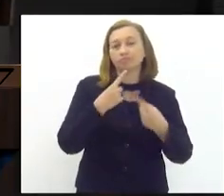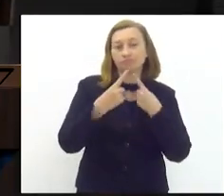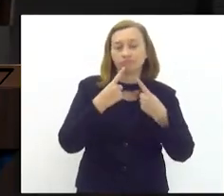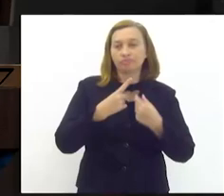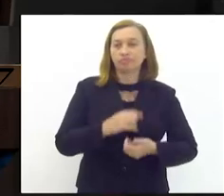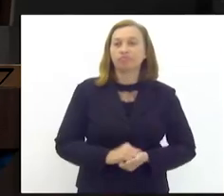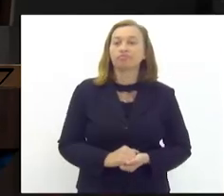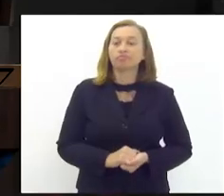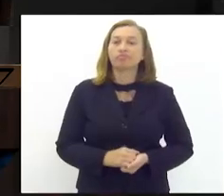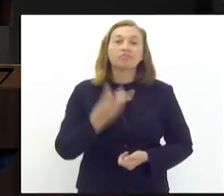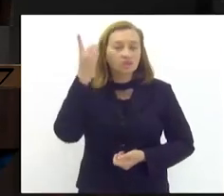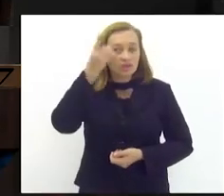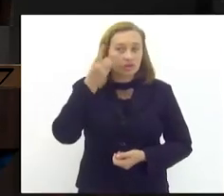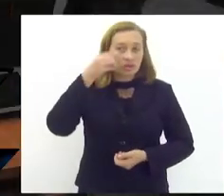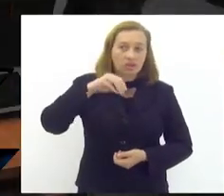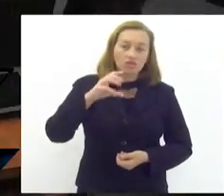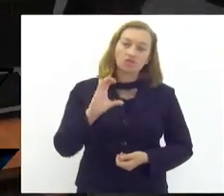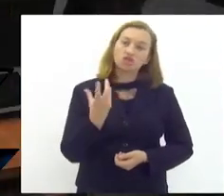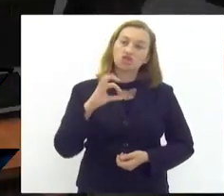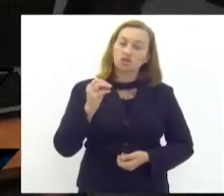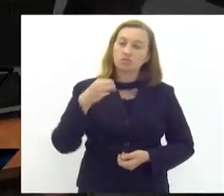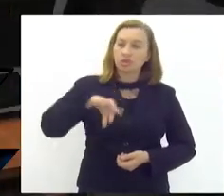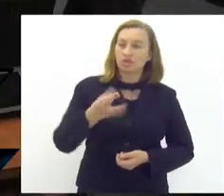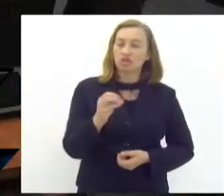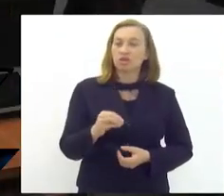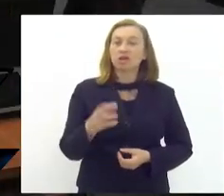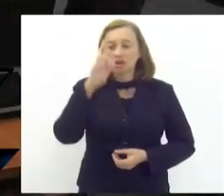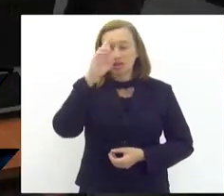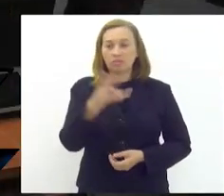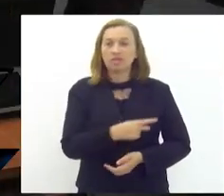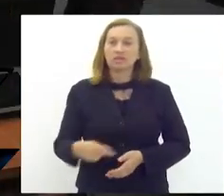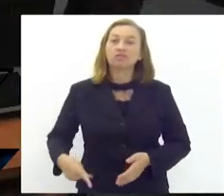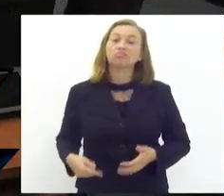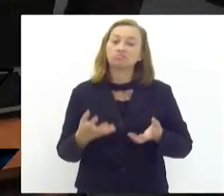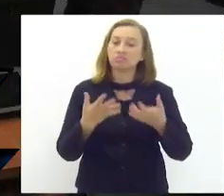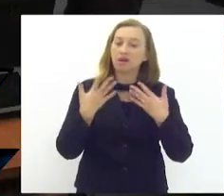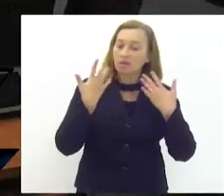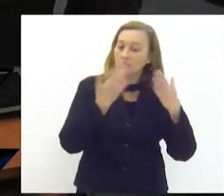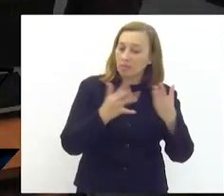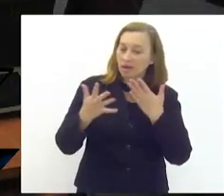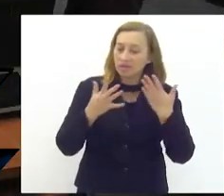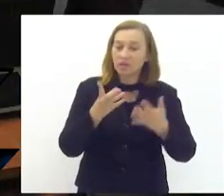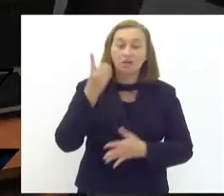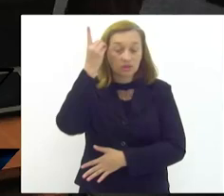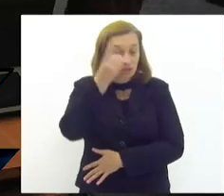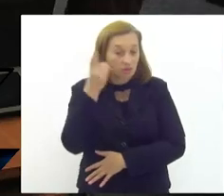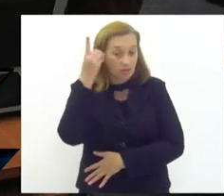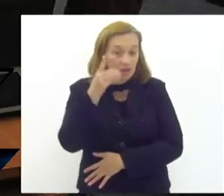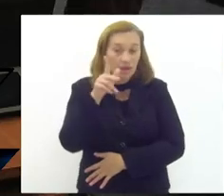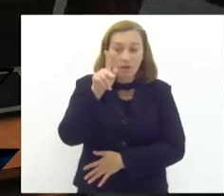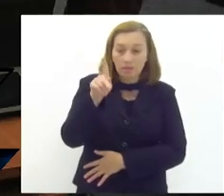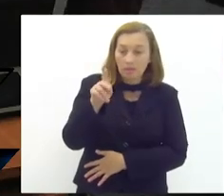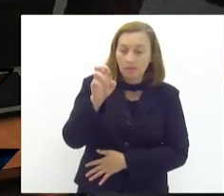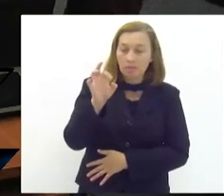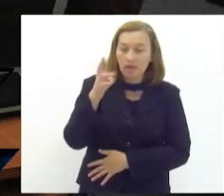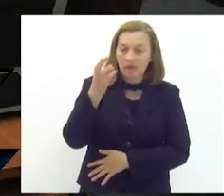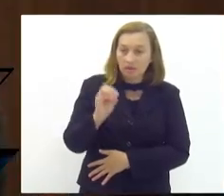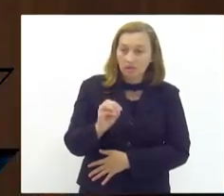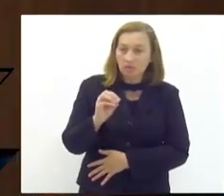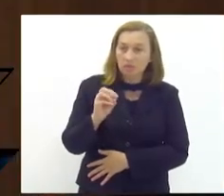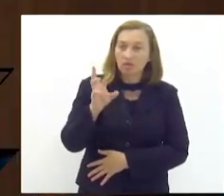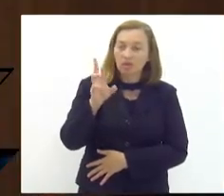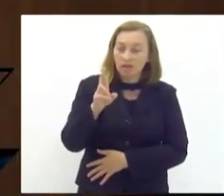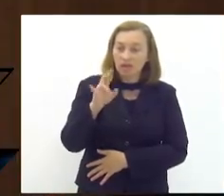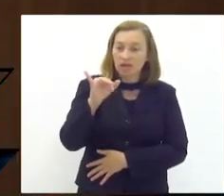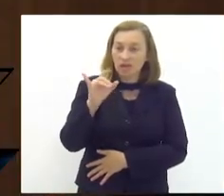em segundo Deputado Chico Machado senhor presidente eu quero parabenizar o deputado Pedro Ricardo por esse projeto de lei